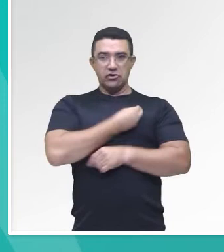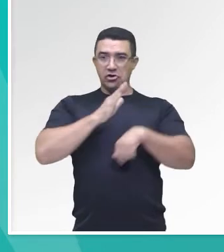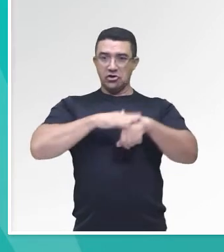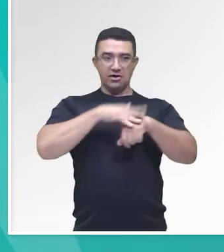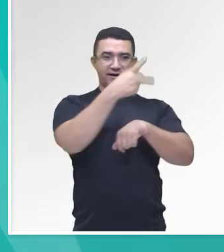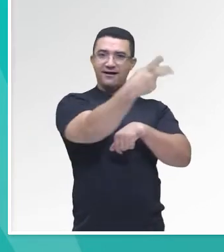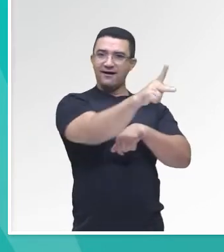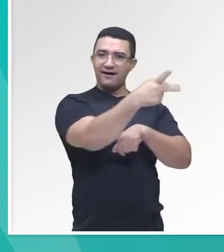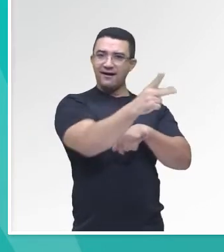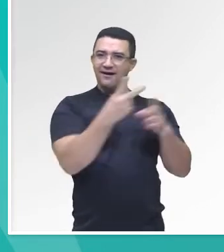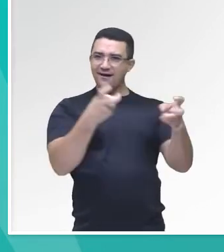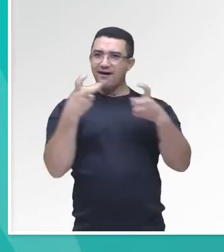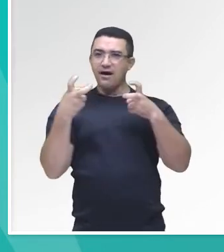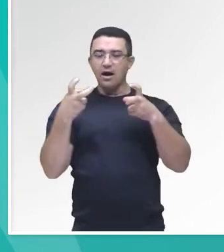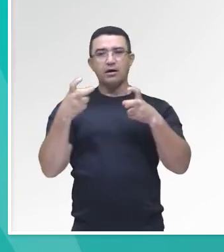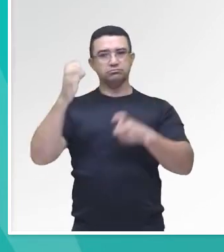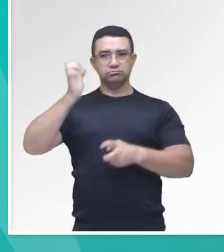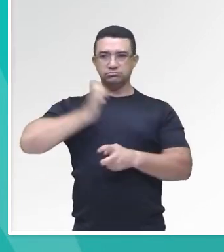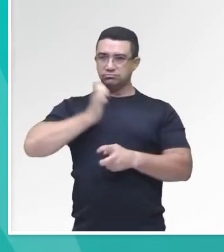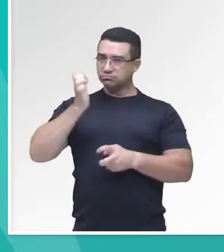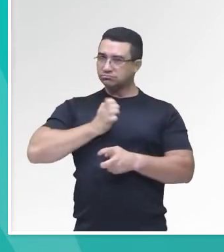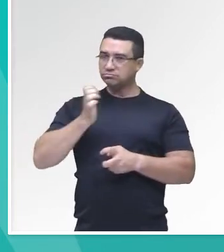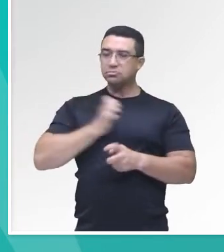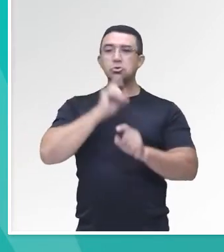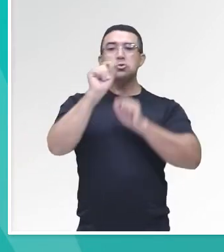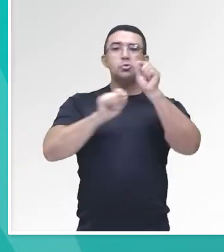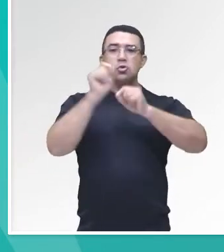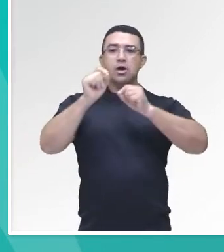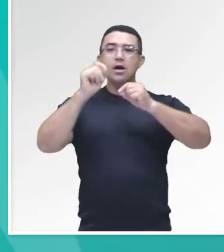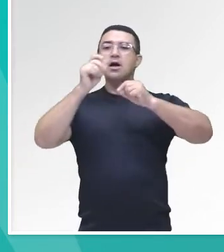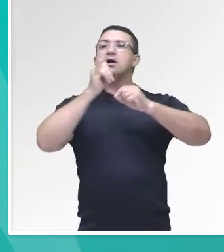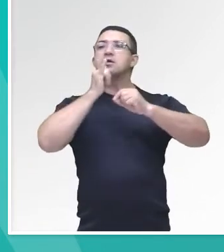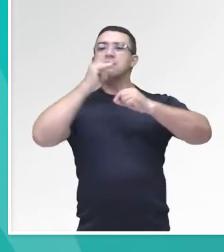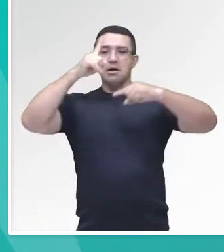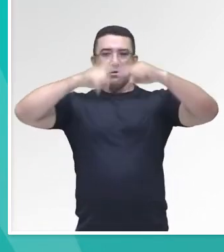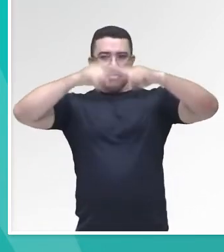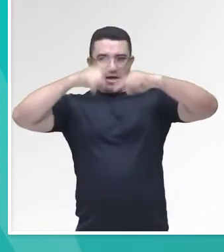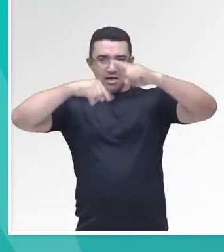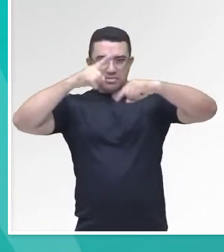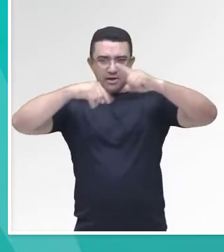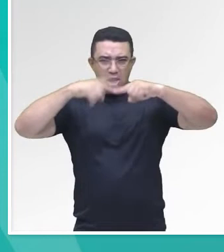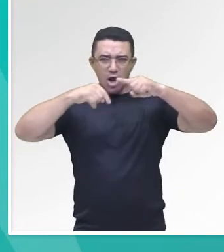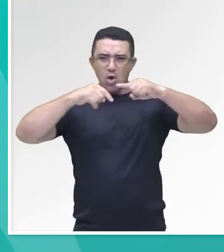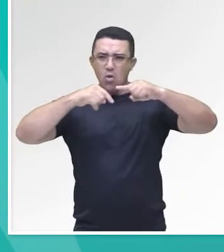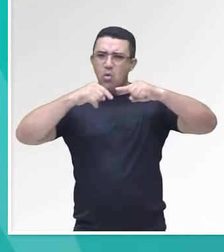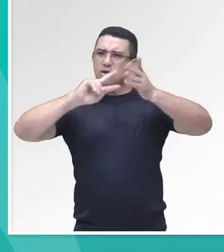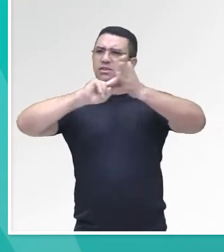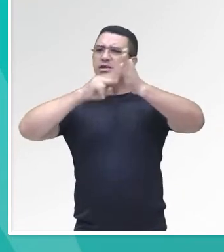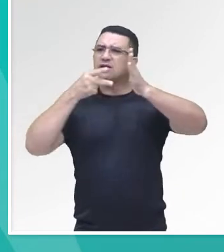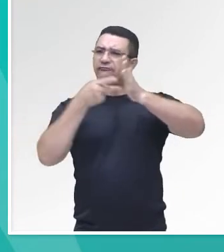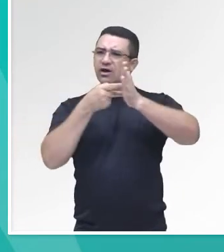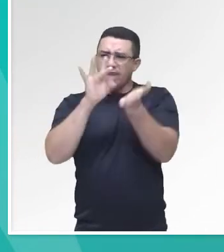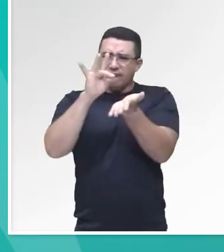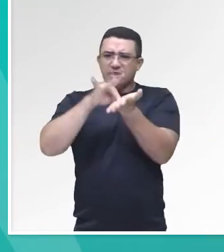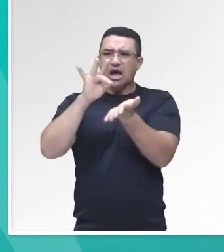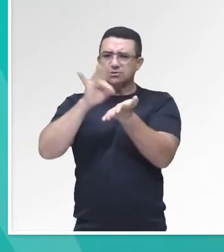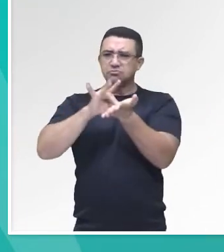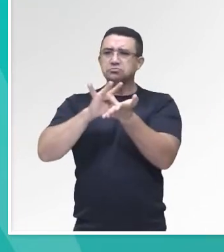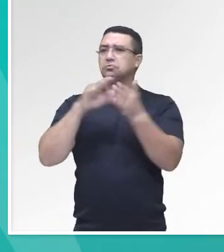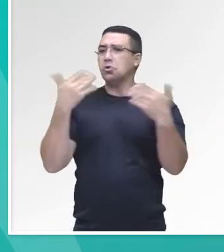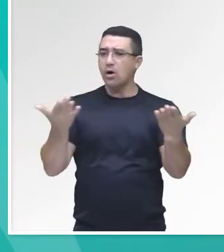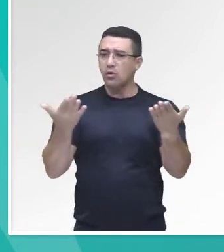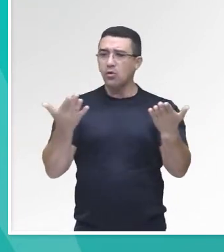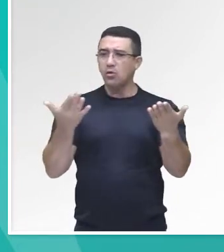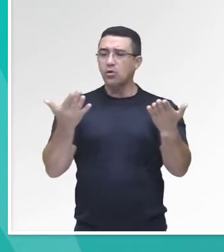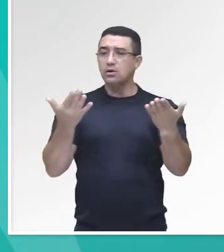que observar o que esse objeto representa na realidade, né? No sentido real, quando a gente